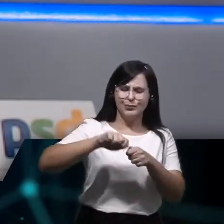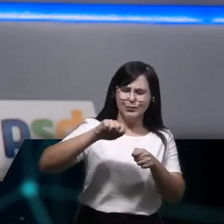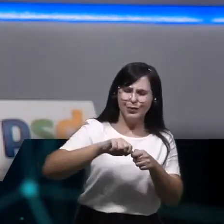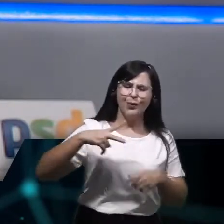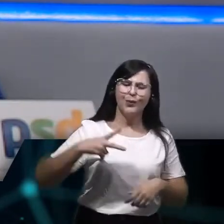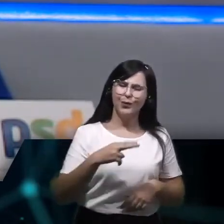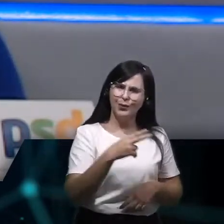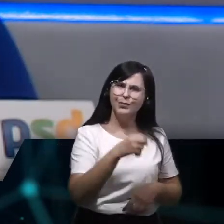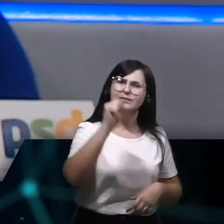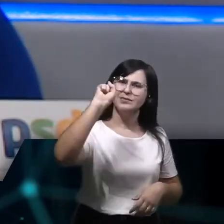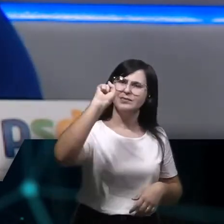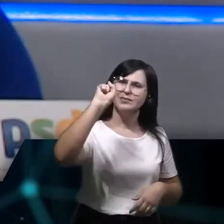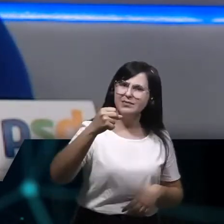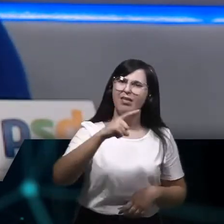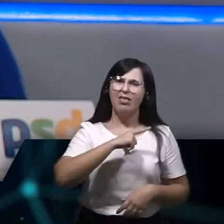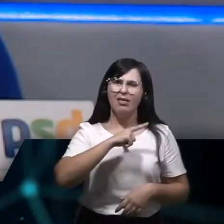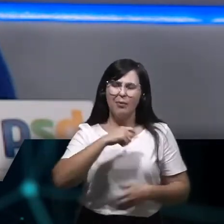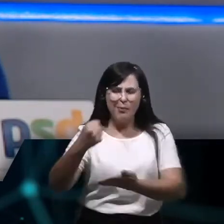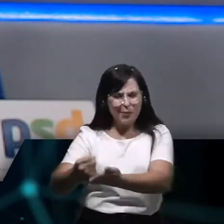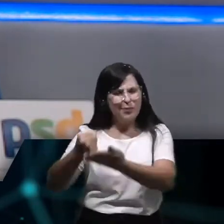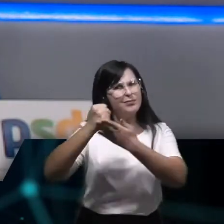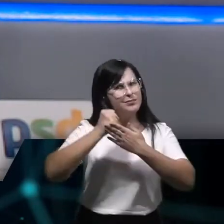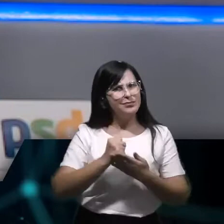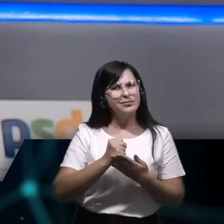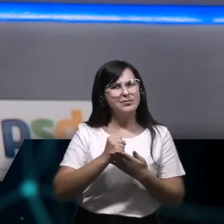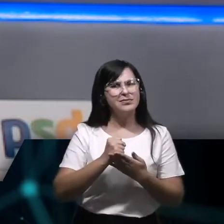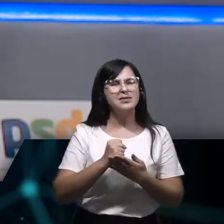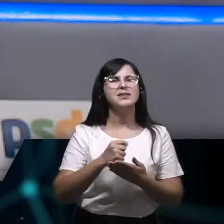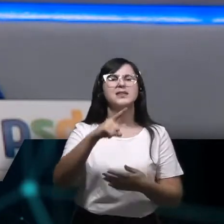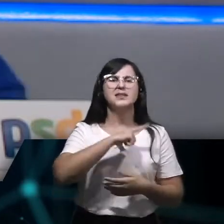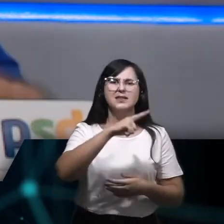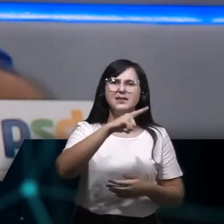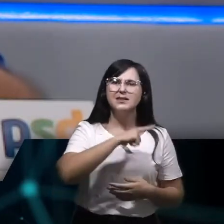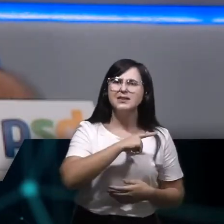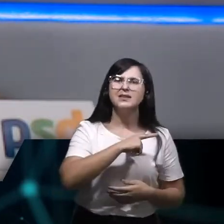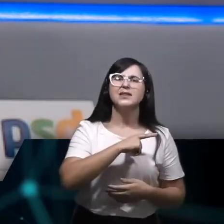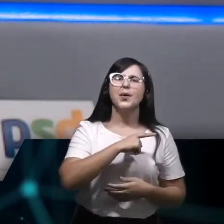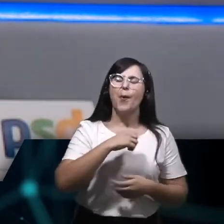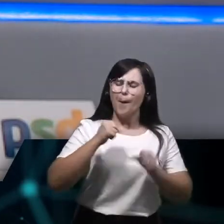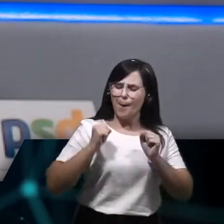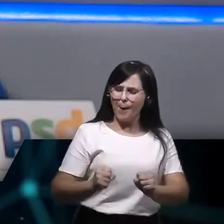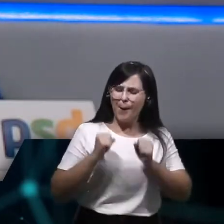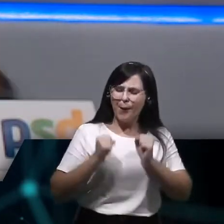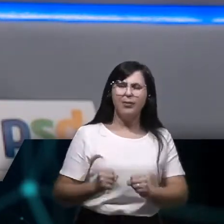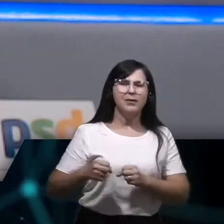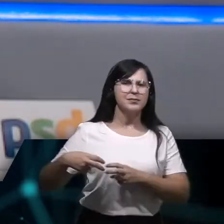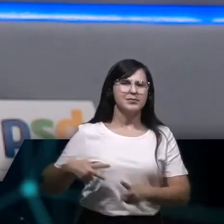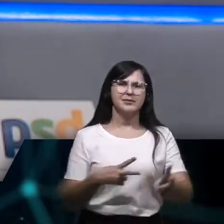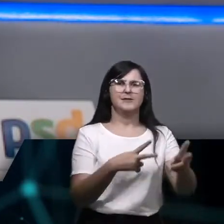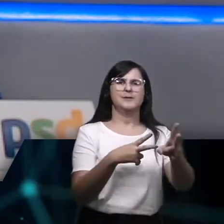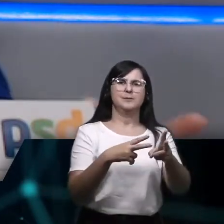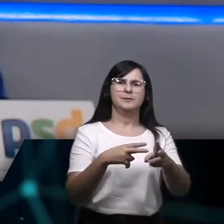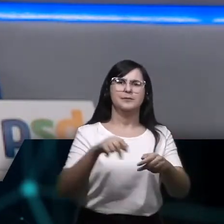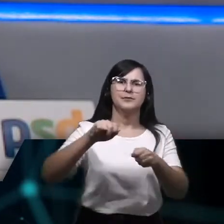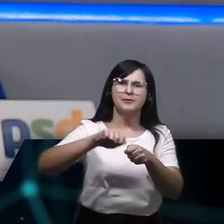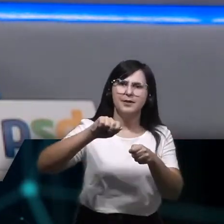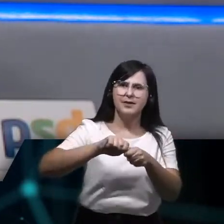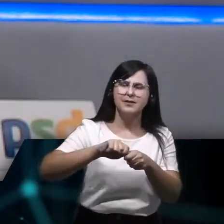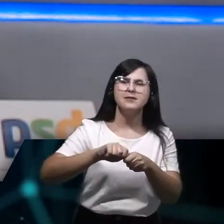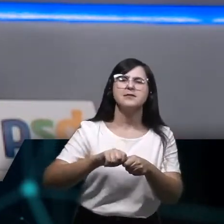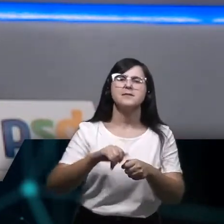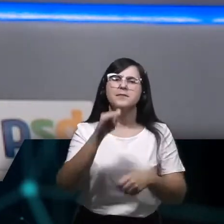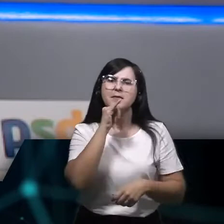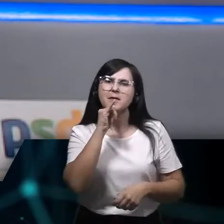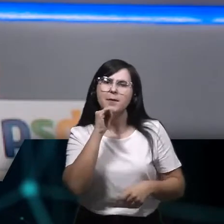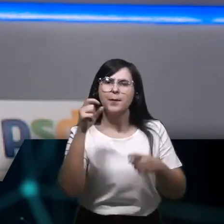temos parceiro que vai nos ajudar a gerir e caminhar os médicos e nos ajudar. Doutor Gil Brasileiro,